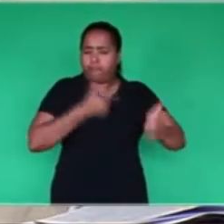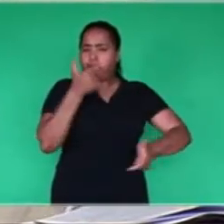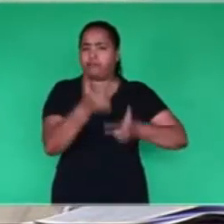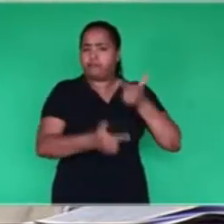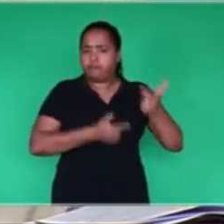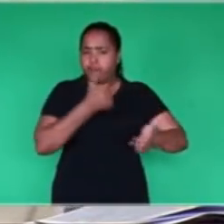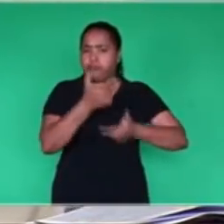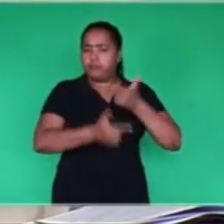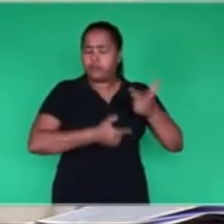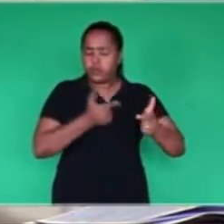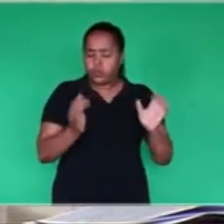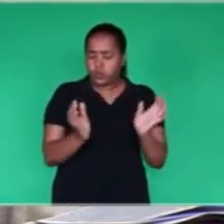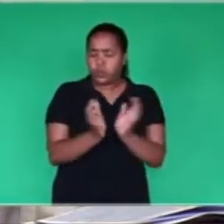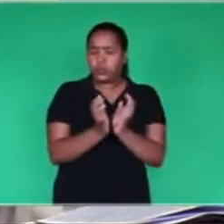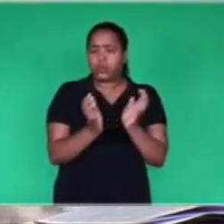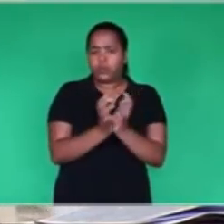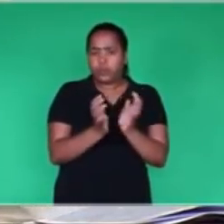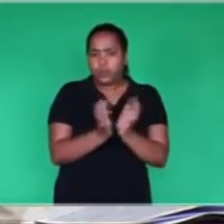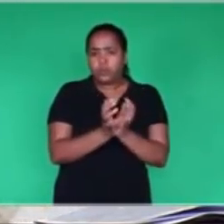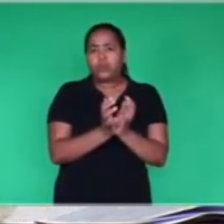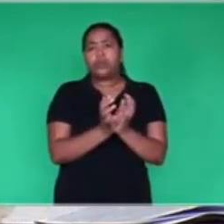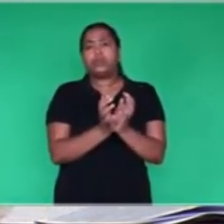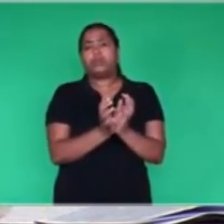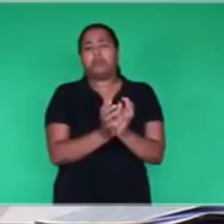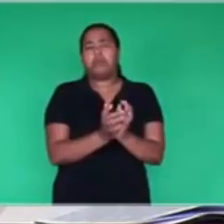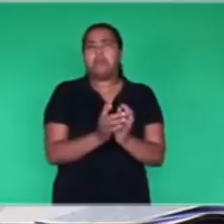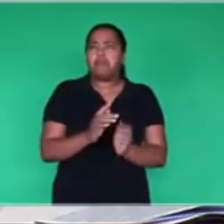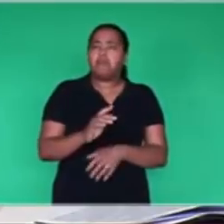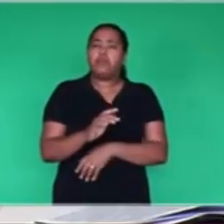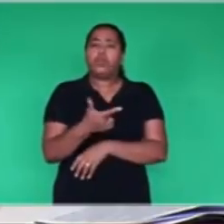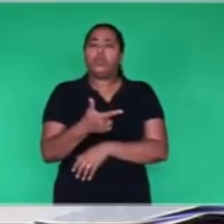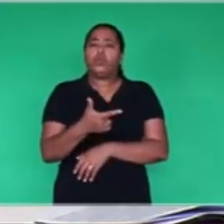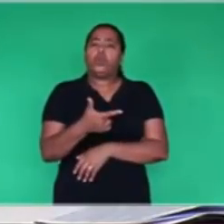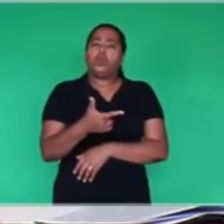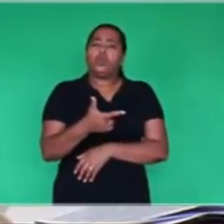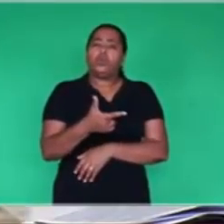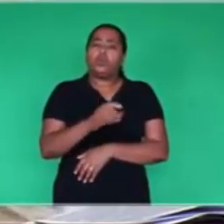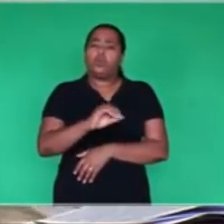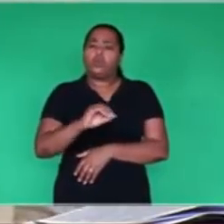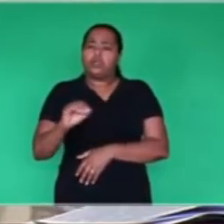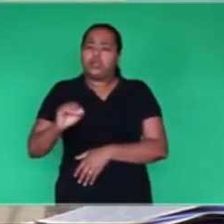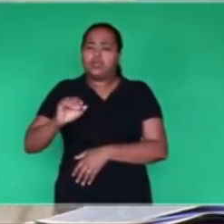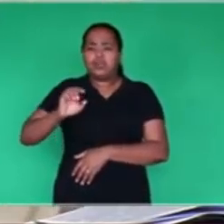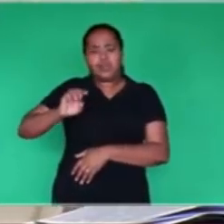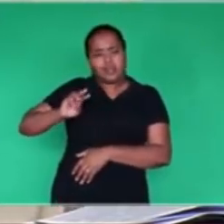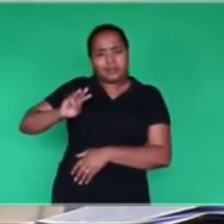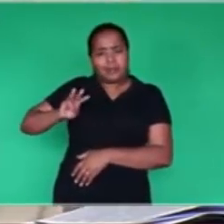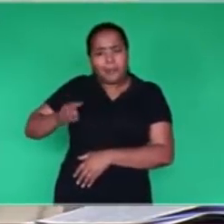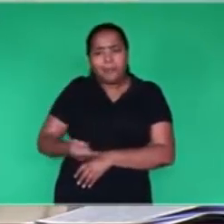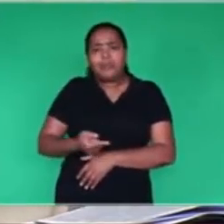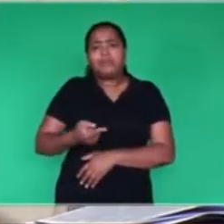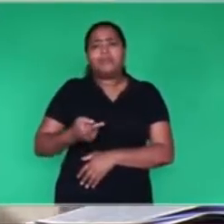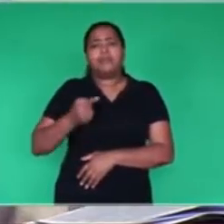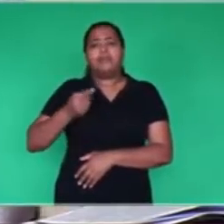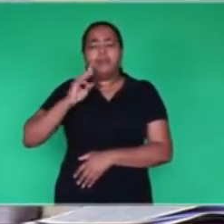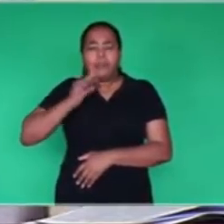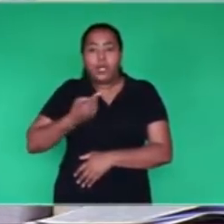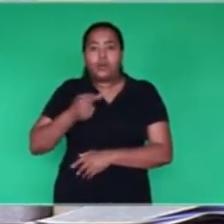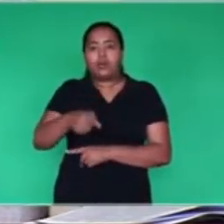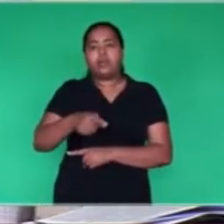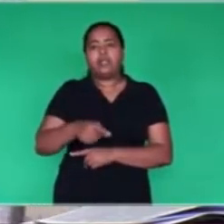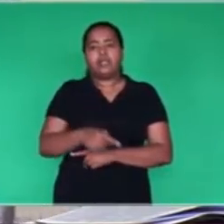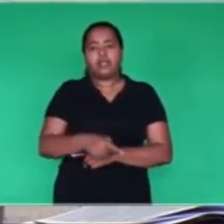esse grupo todo, 200 milhões vão ser atingidos com essa praga. Agora vamos ver a